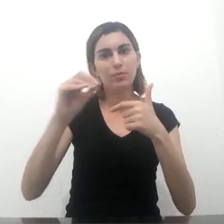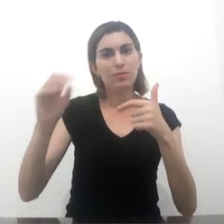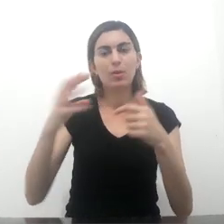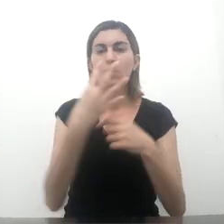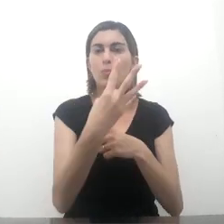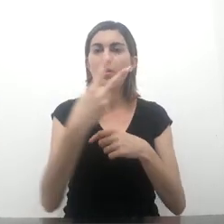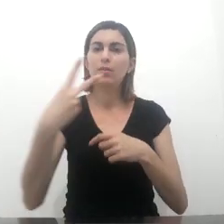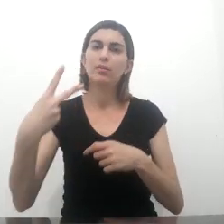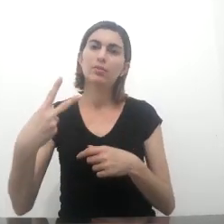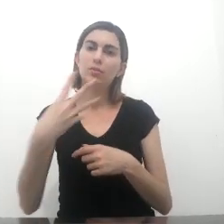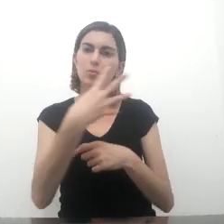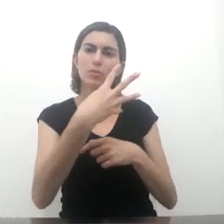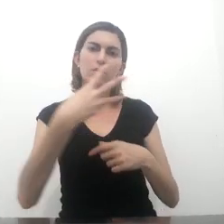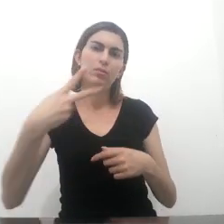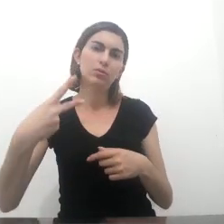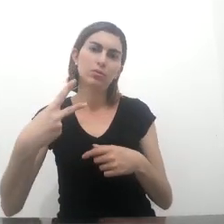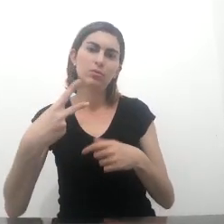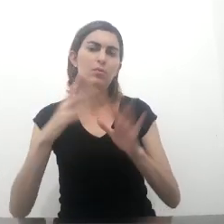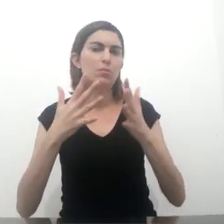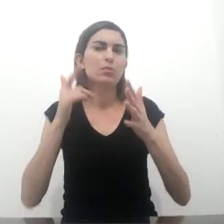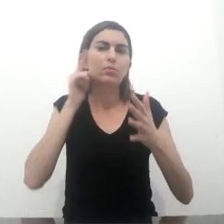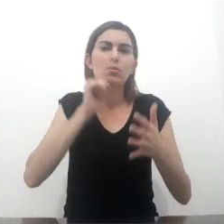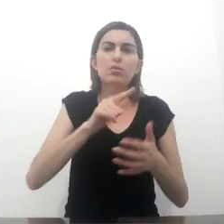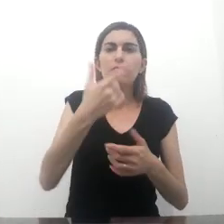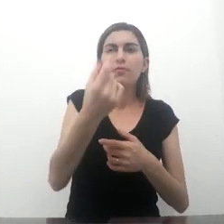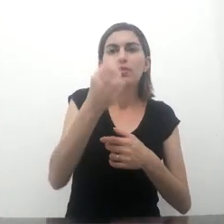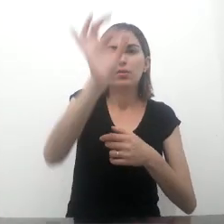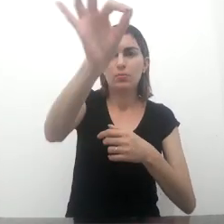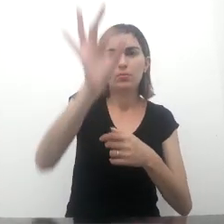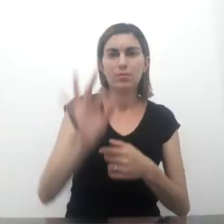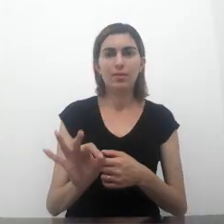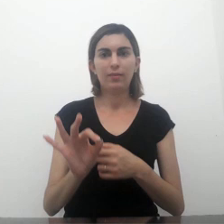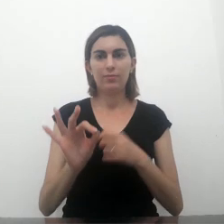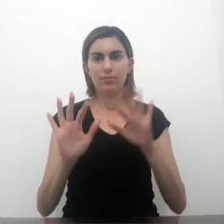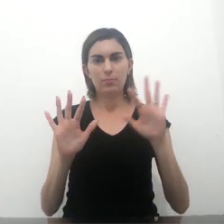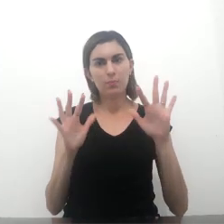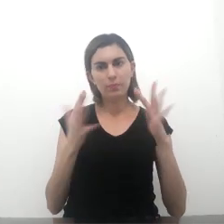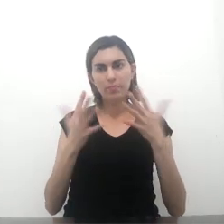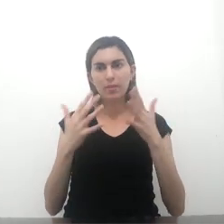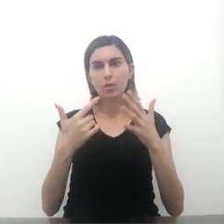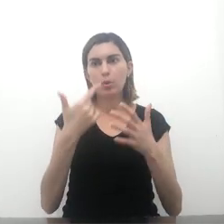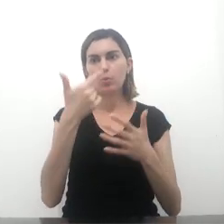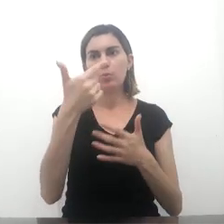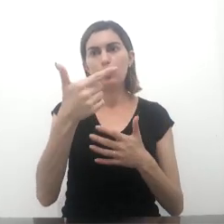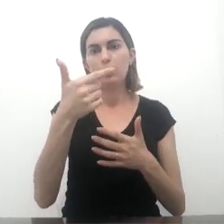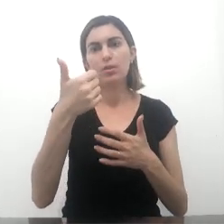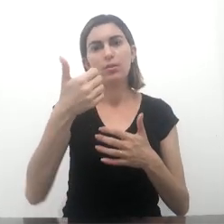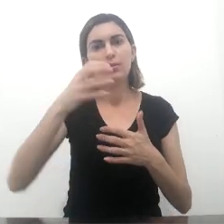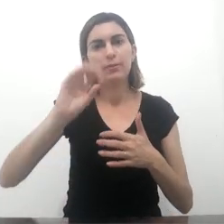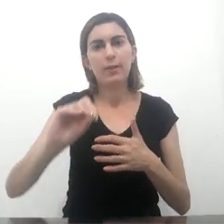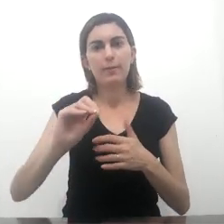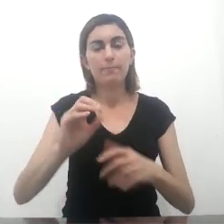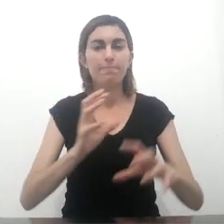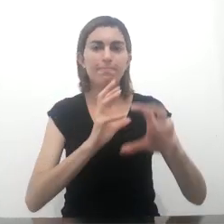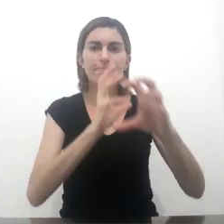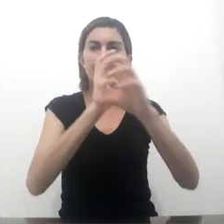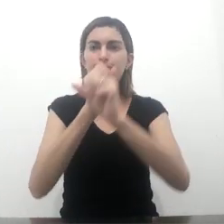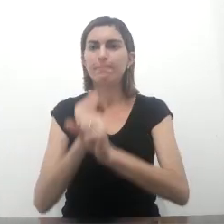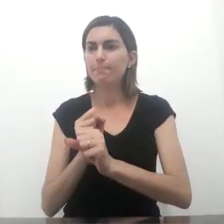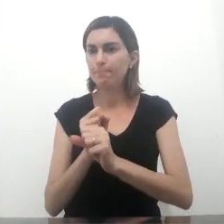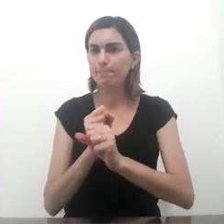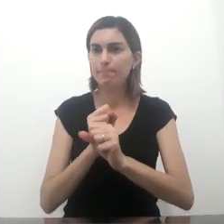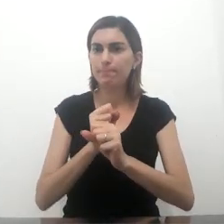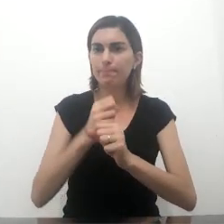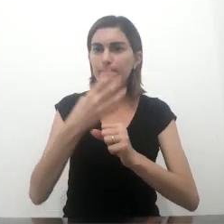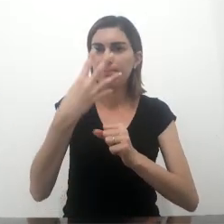100, 42. Então, ó, tem um lucro de 20% de 210. Você vai somar